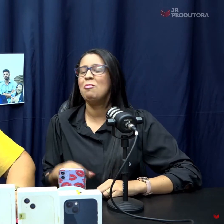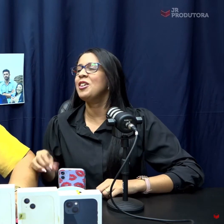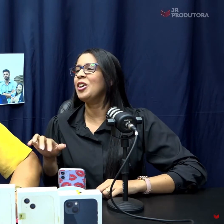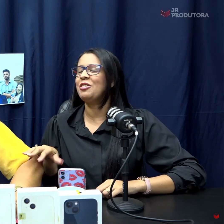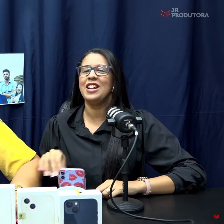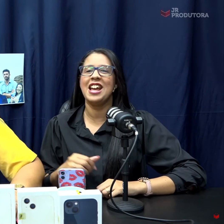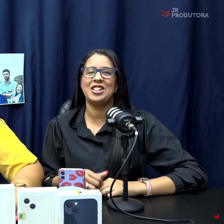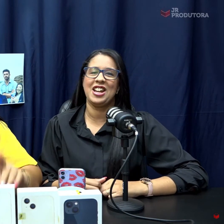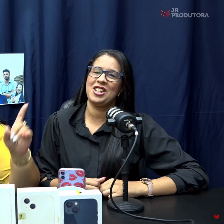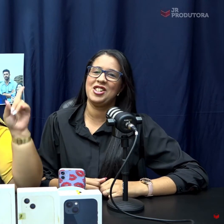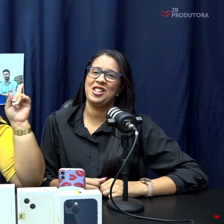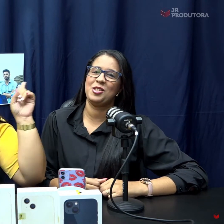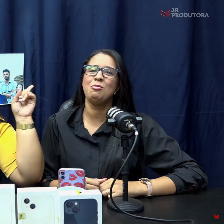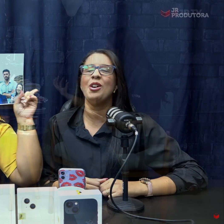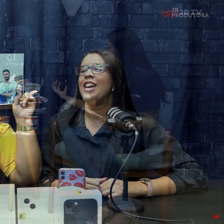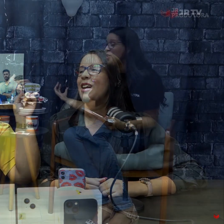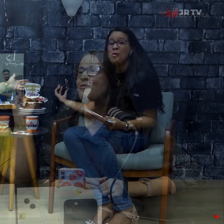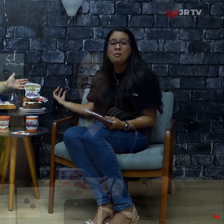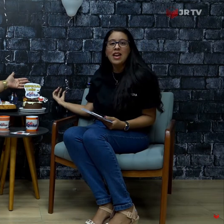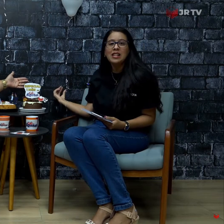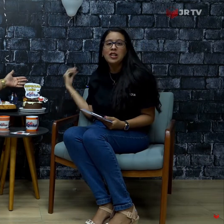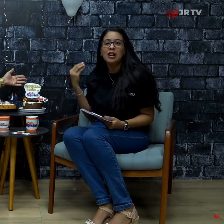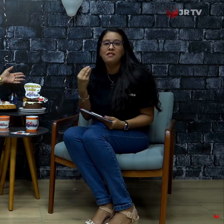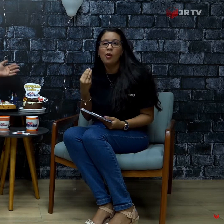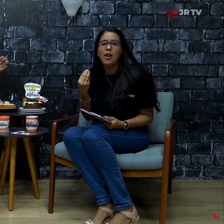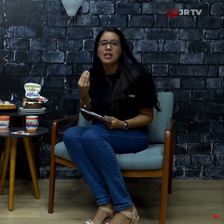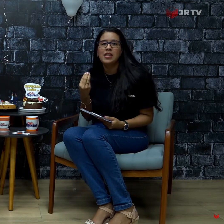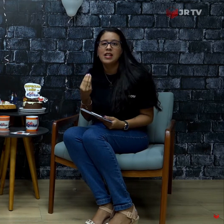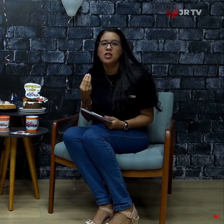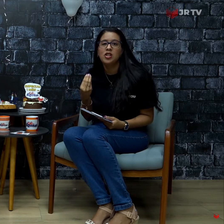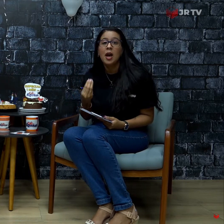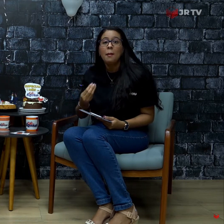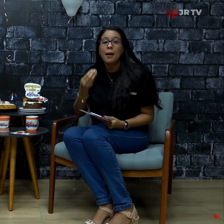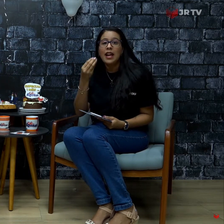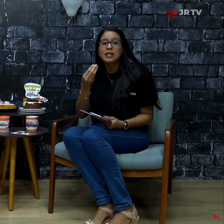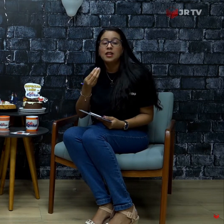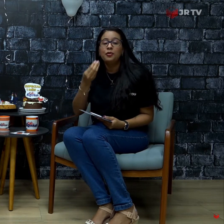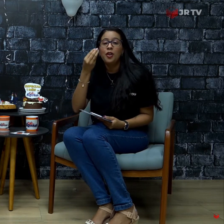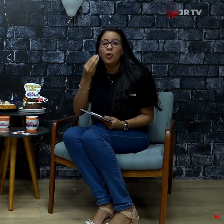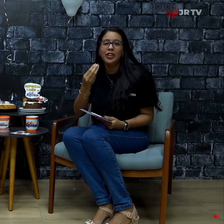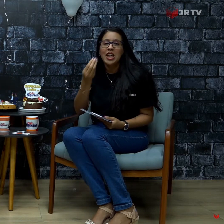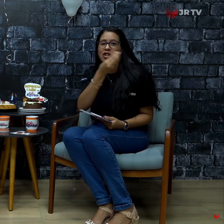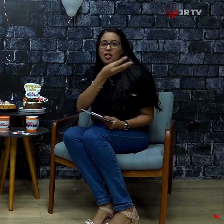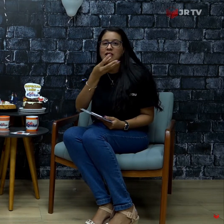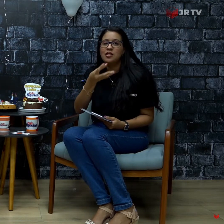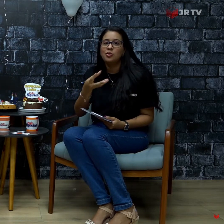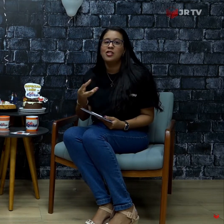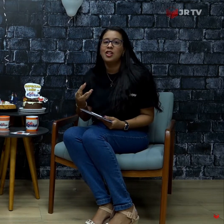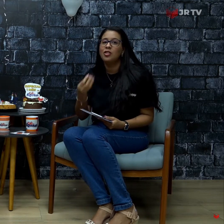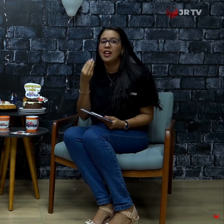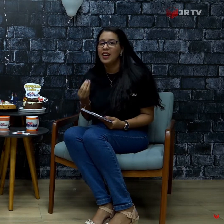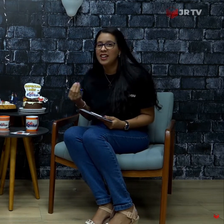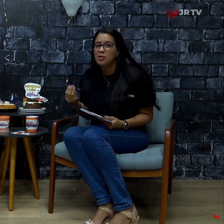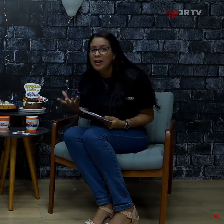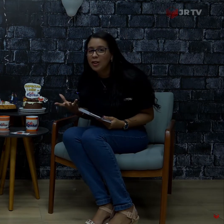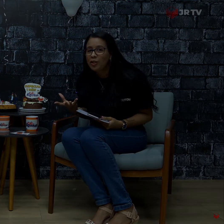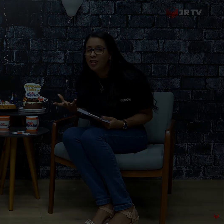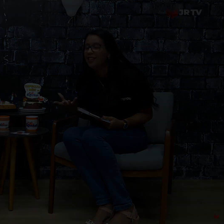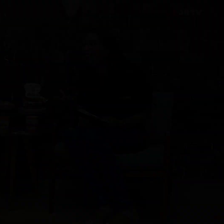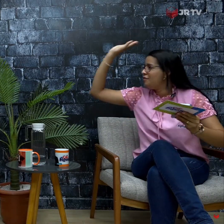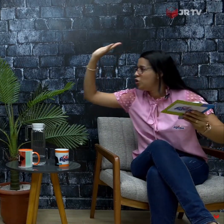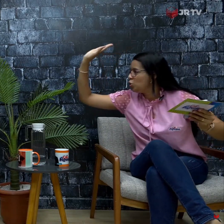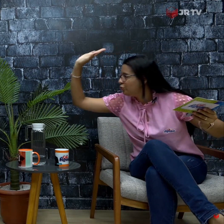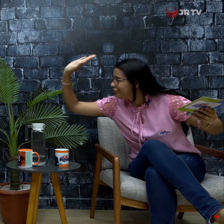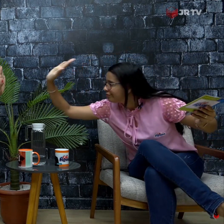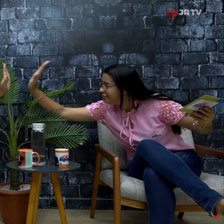Frenética. Por que eu tô frenética, Chadinha? Por quê? Um mês de café com resenha, gente. Parece que foi ontem que a gente entrou nesse estúdio aqui toda cagada de medo.